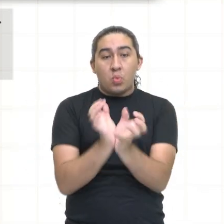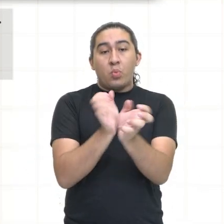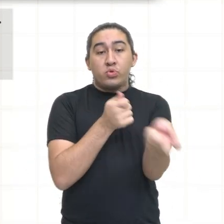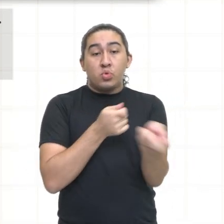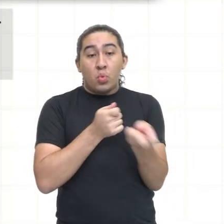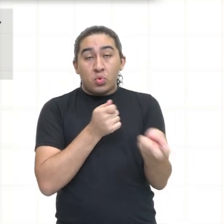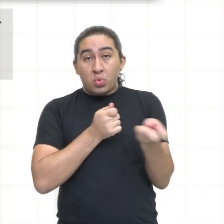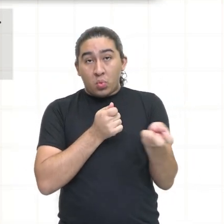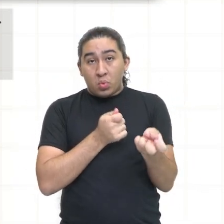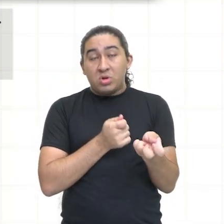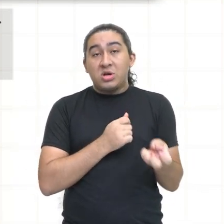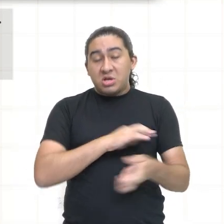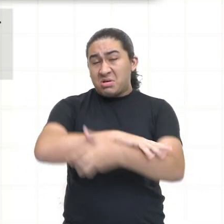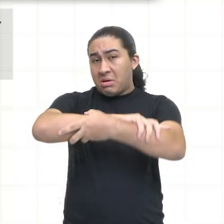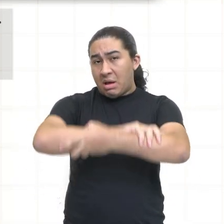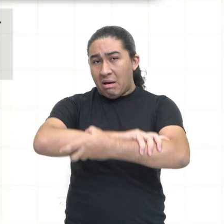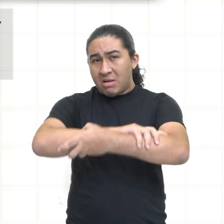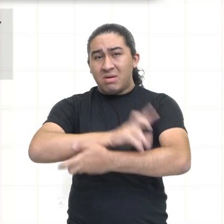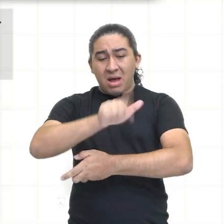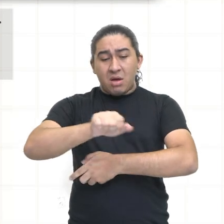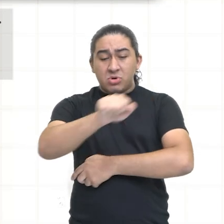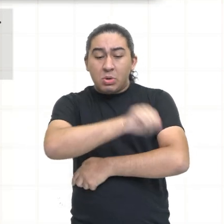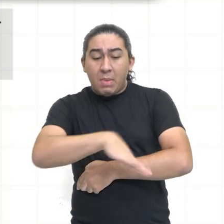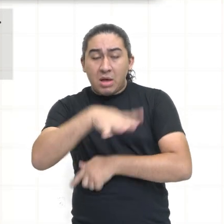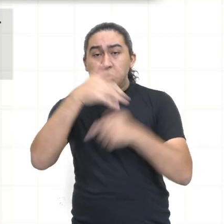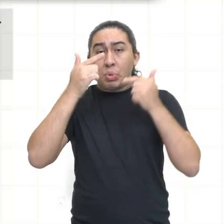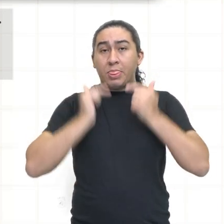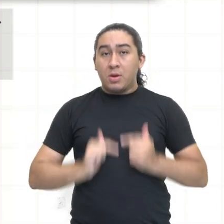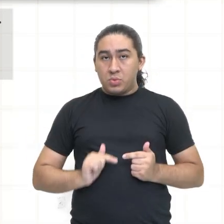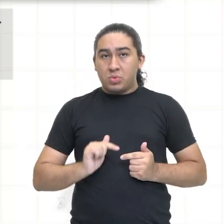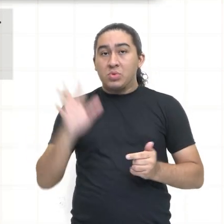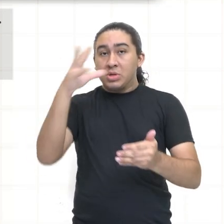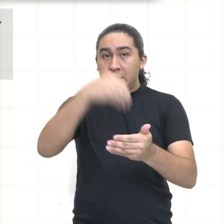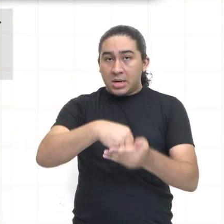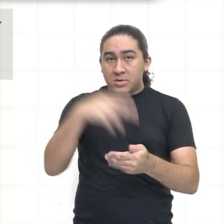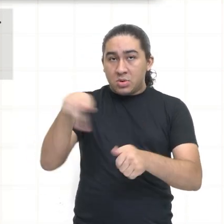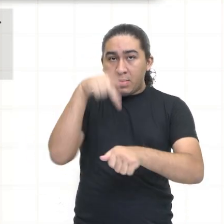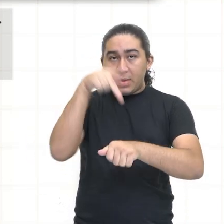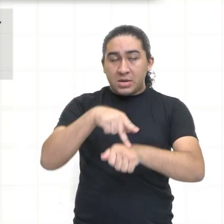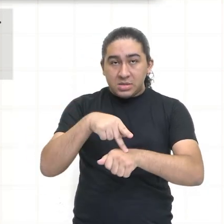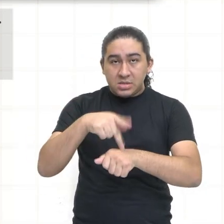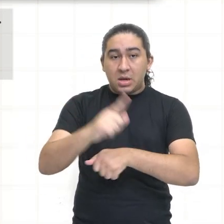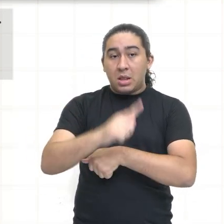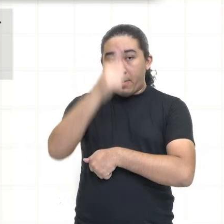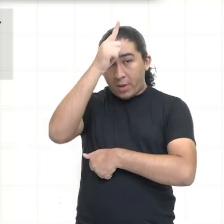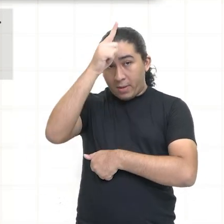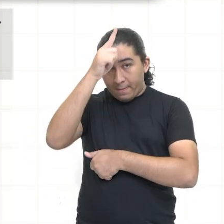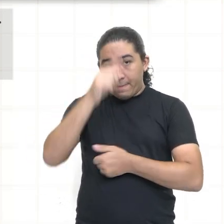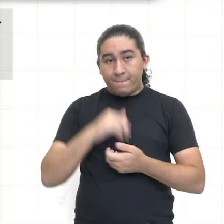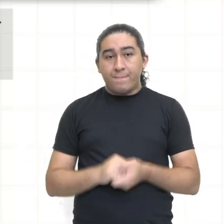Controle Aliado, certo? Era como se fosse uma zona assim, neutra dentro da Alemanha.